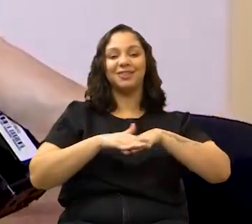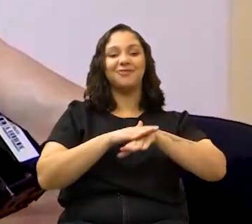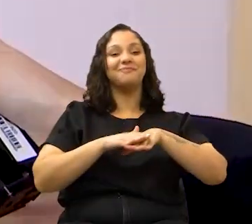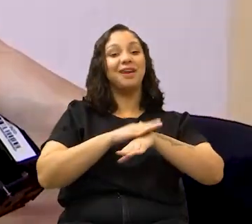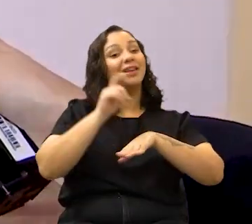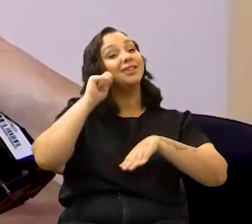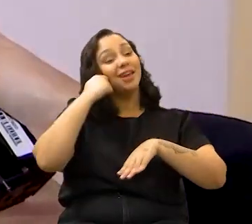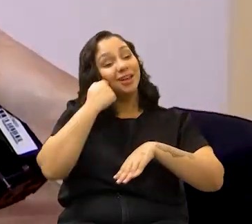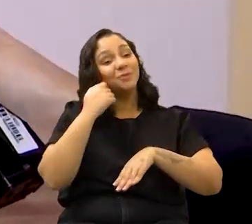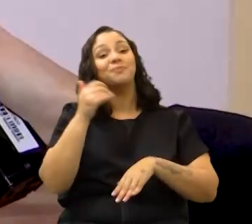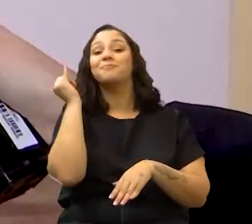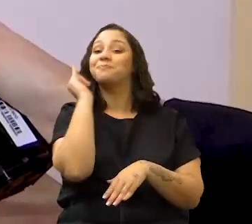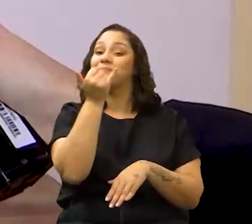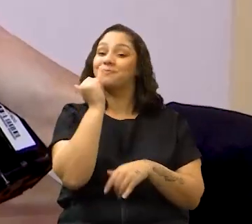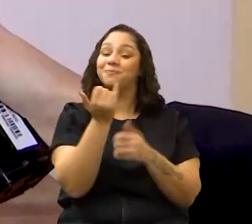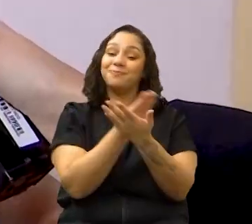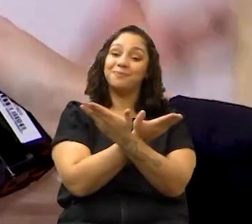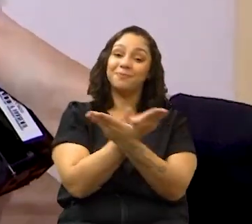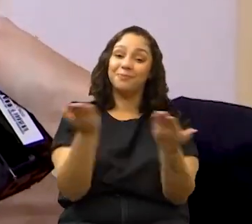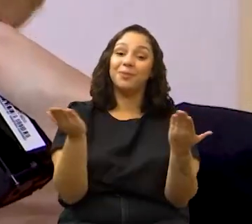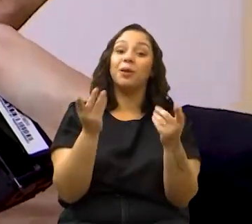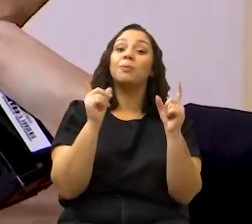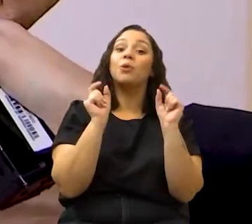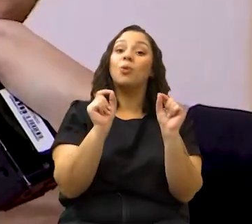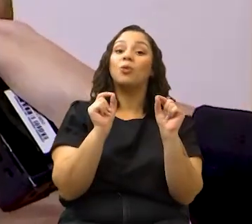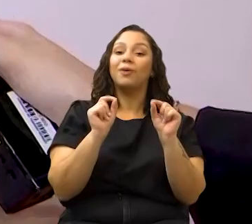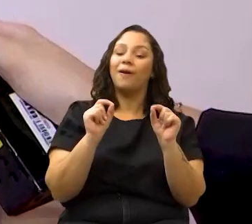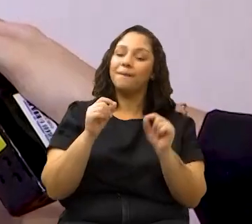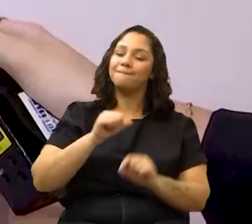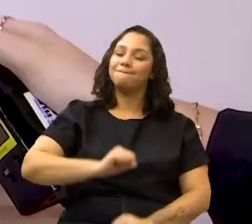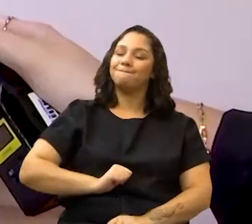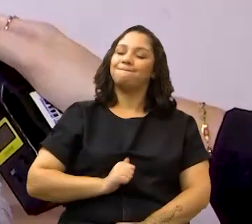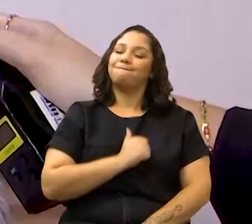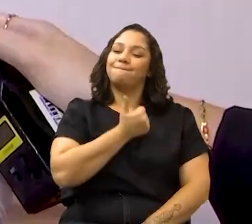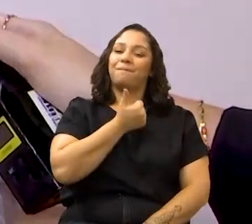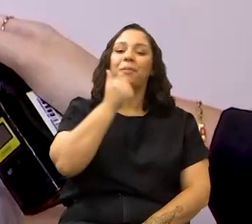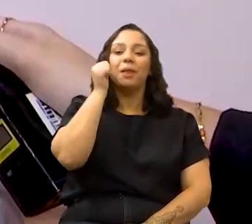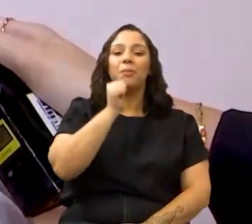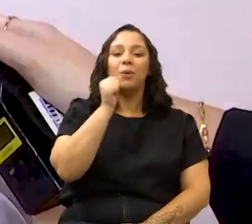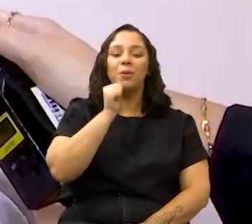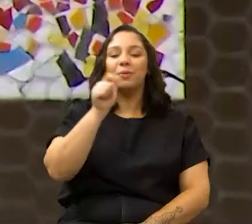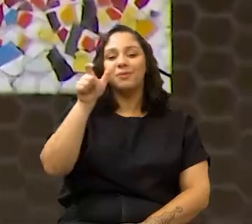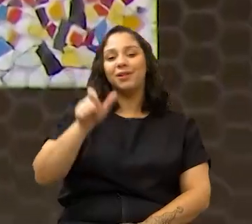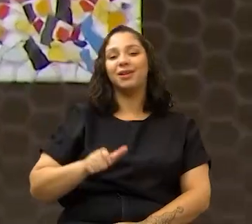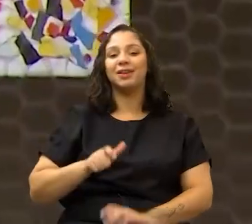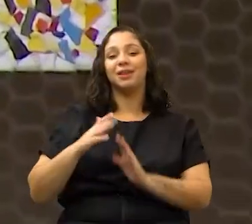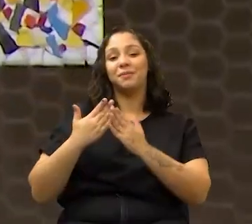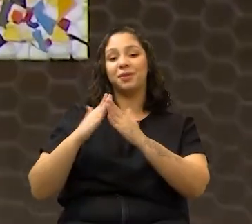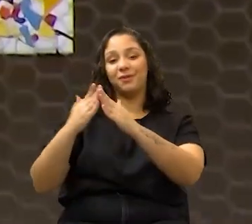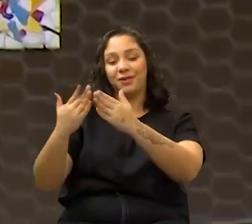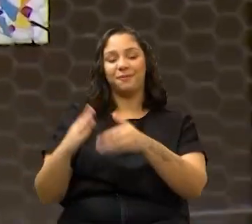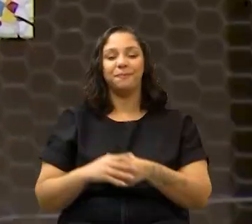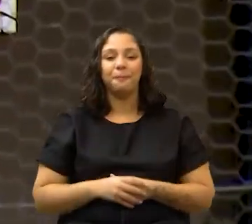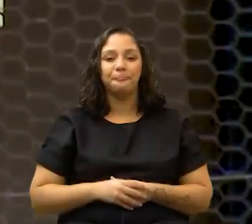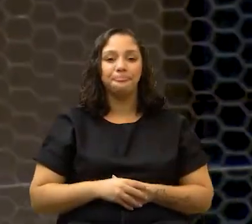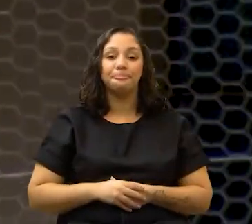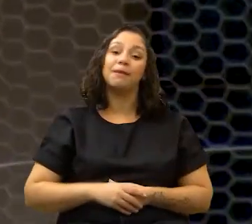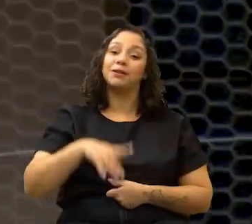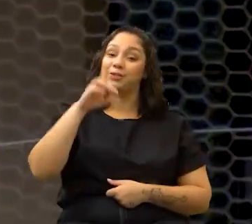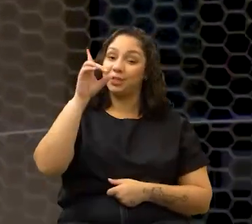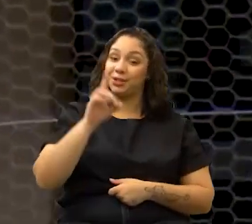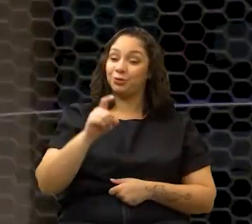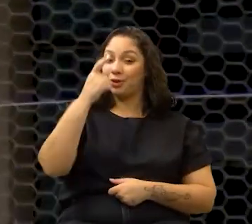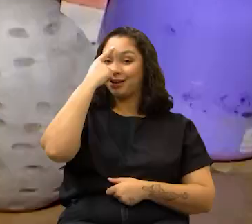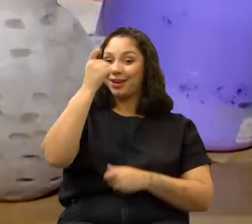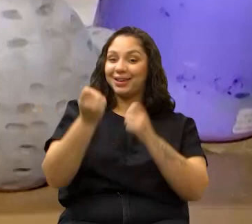negra, e a gente vem contando essa história justamente para a gente conseguir trazer autoestima para uma criança periférica. Para a diretora criativa e